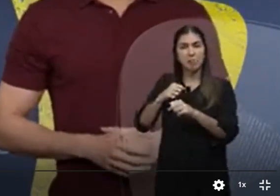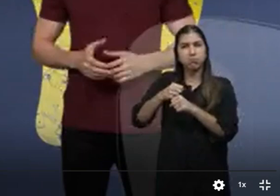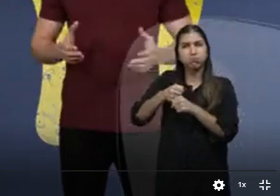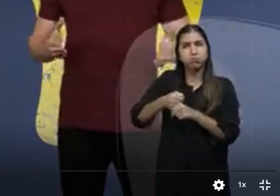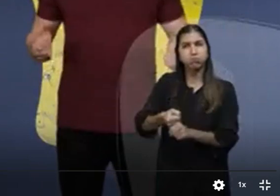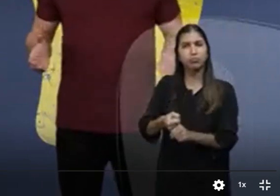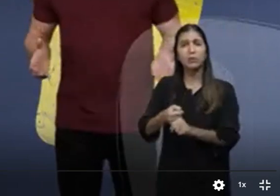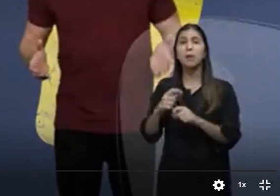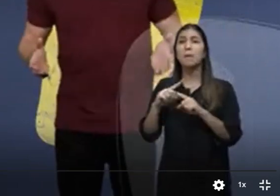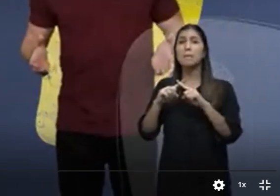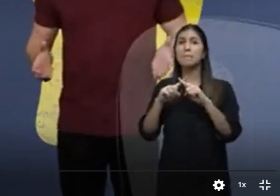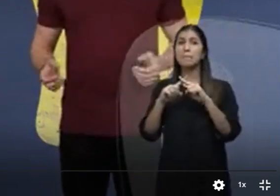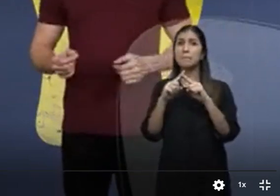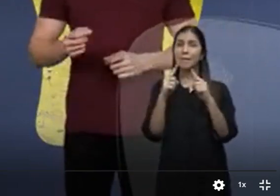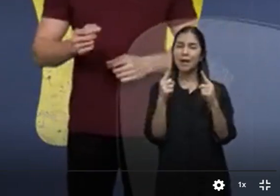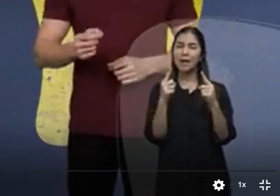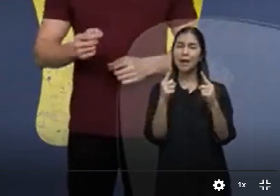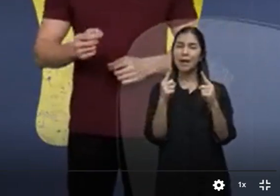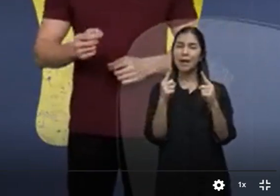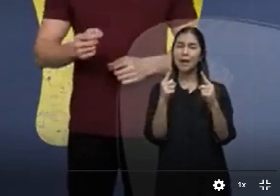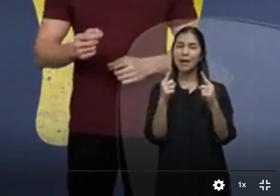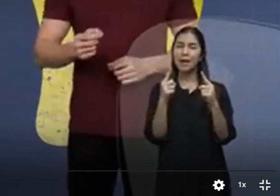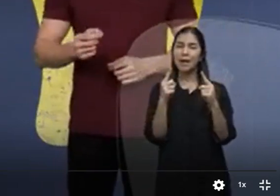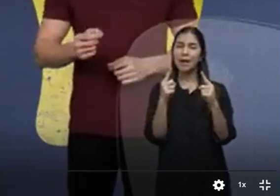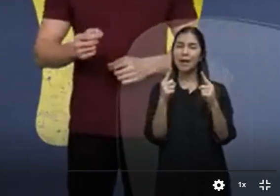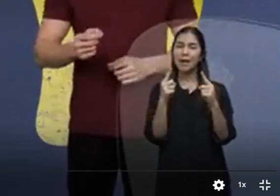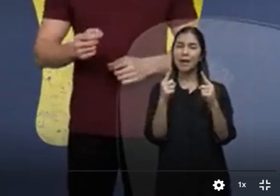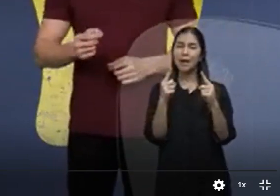compressão. Por outro lado, ele não é tão